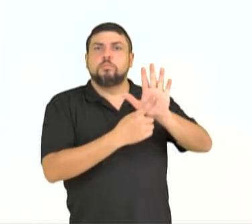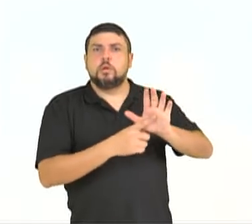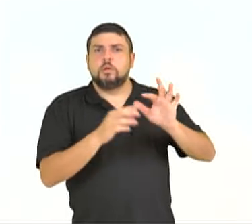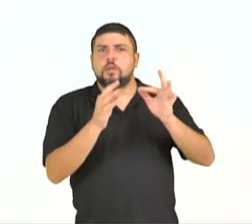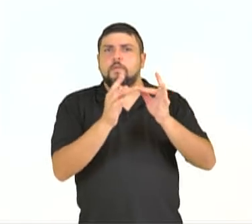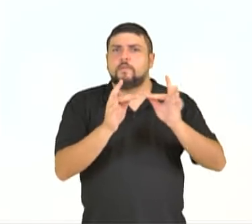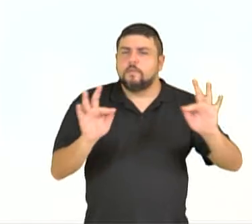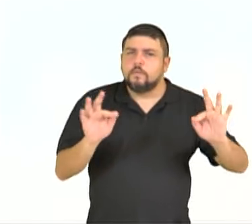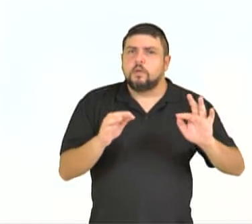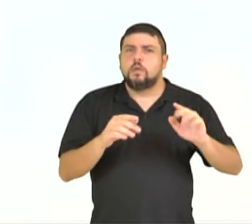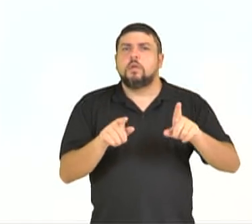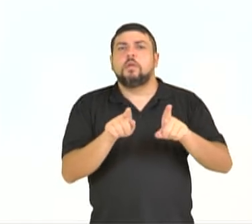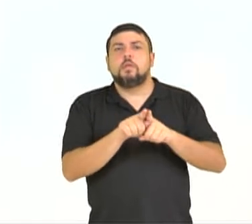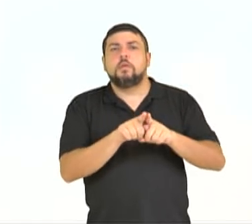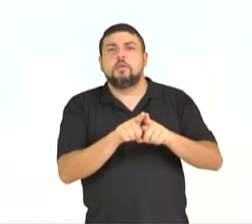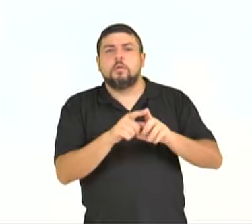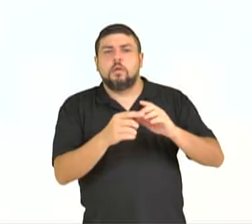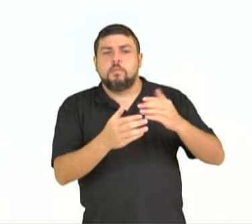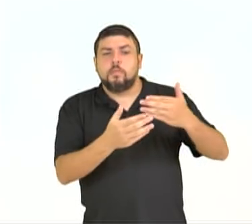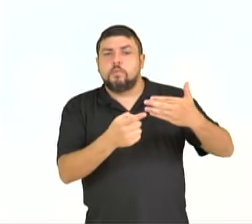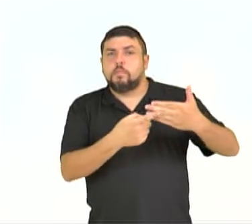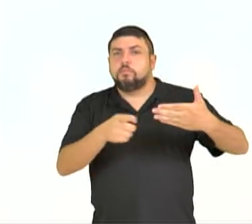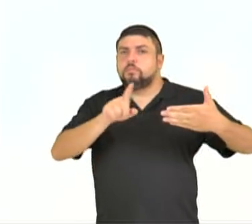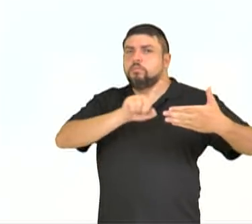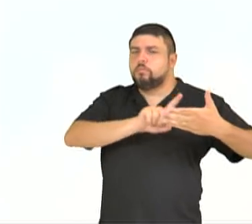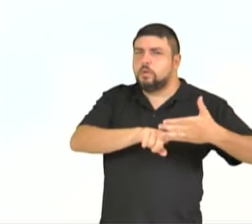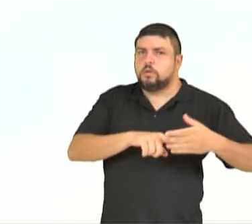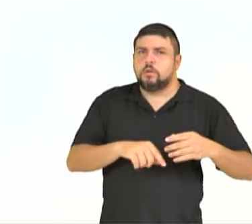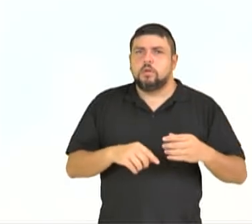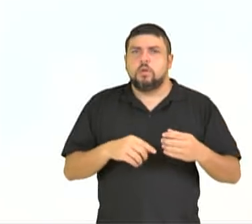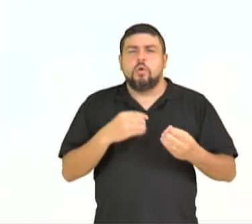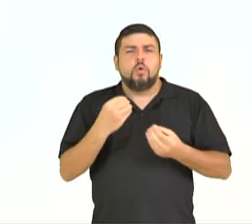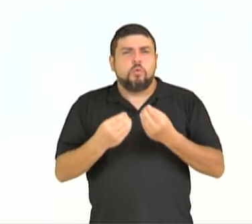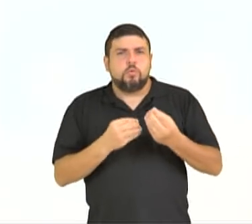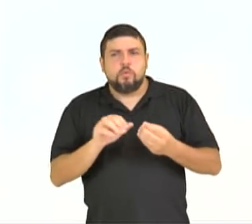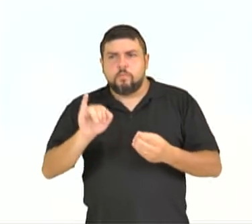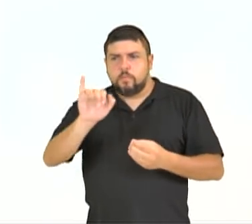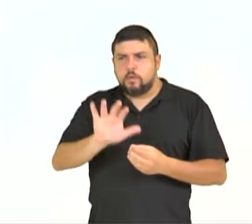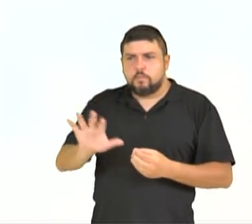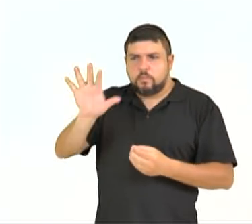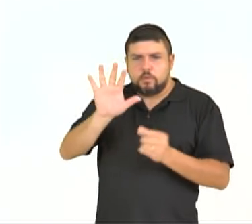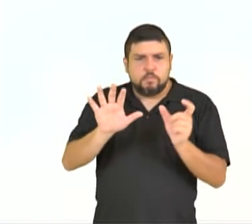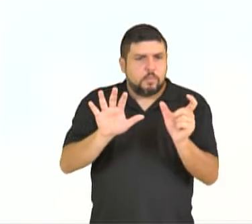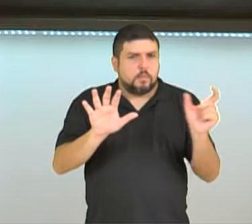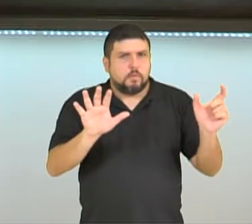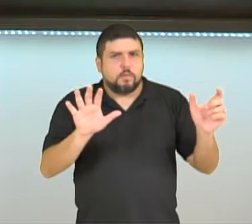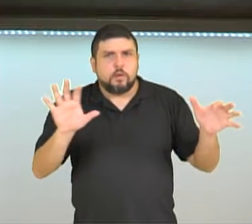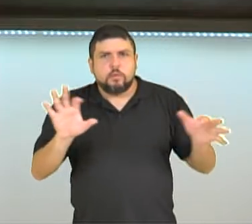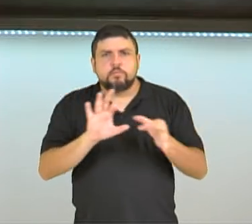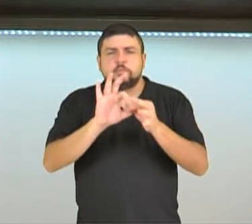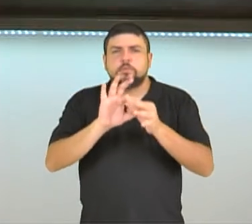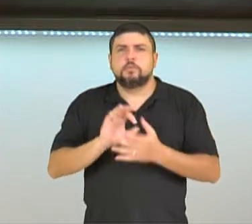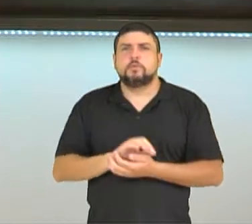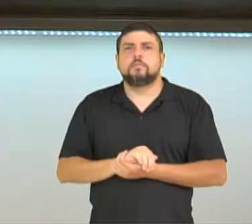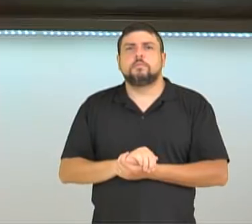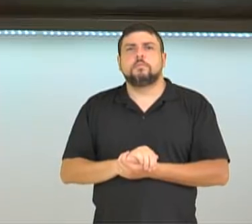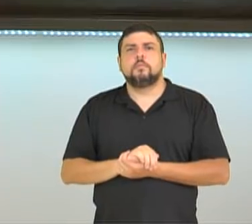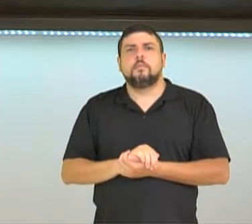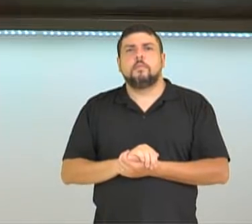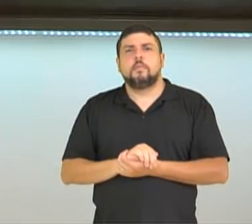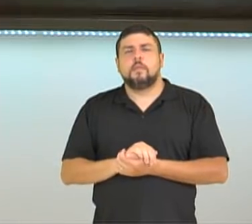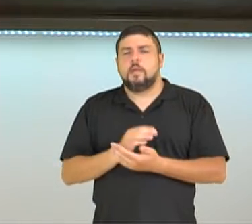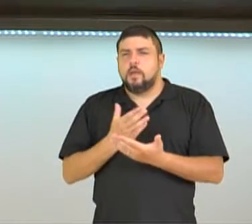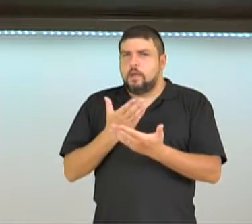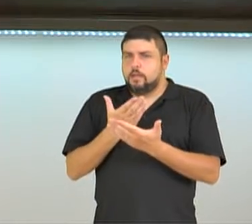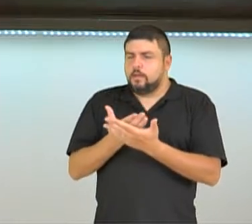campanha, compreendendo as relações entre a parte verbal e não verbal do texto. Então, a nossa aula foi bem essa,